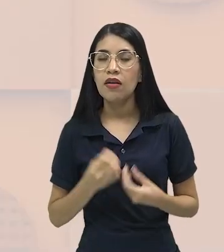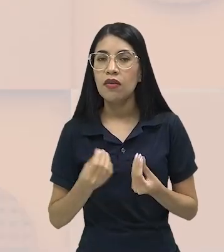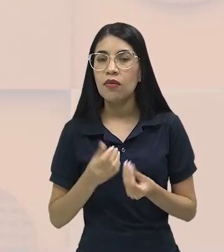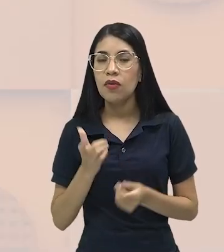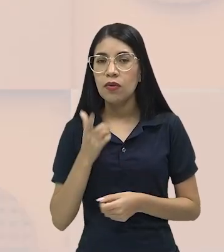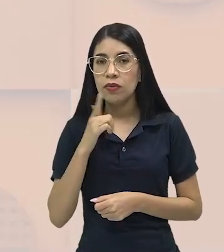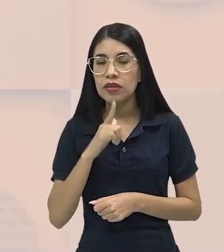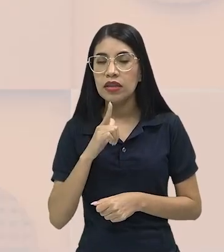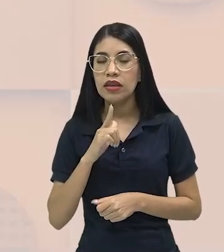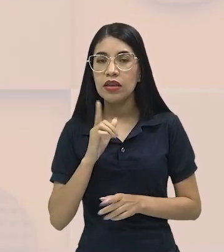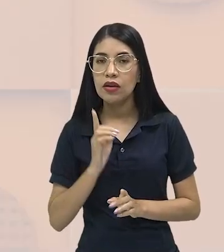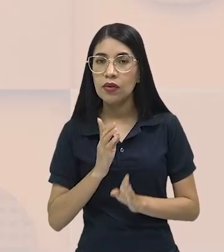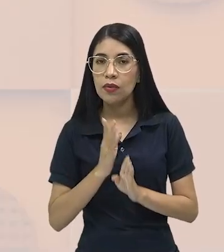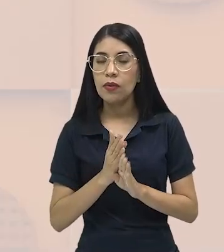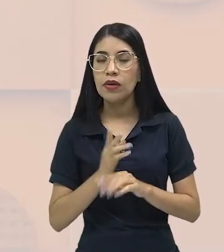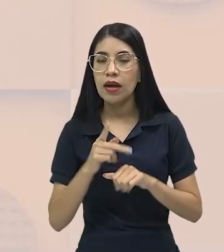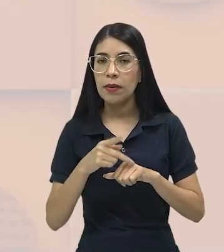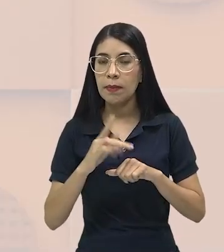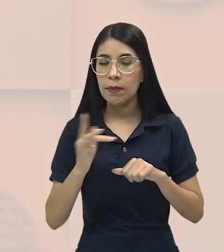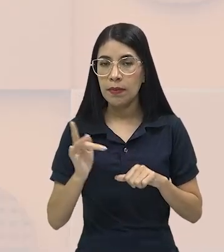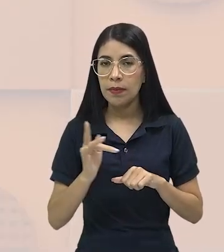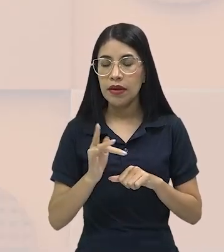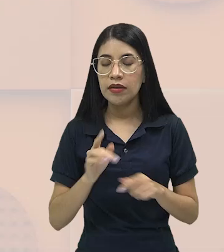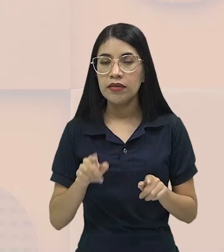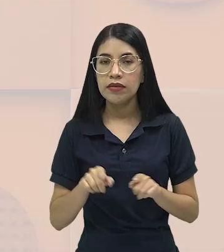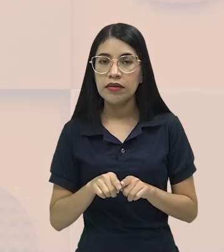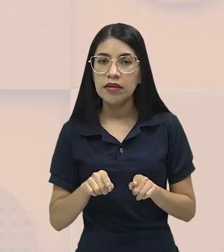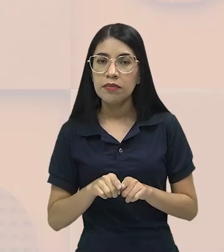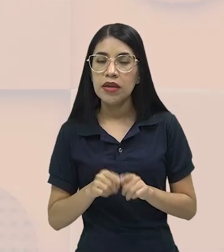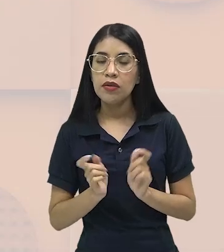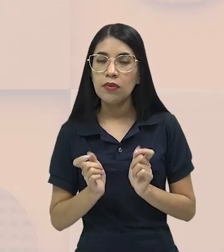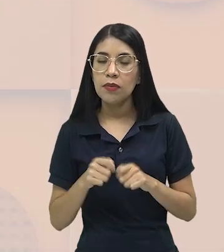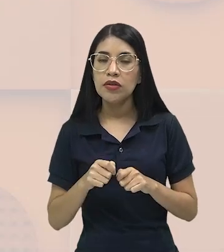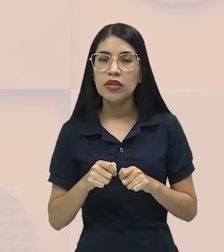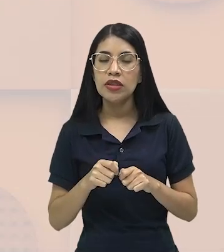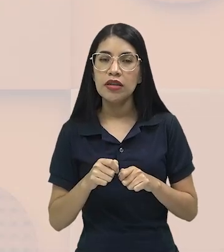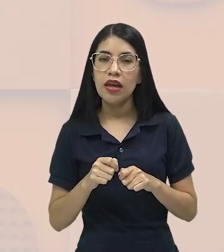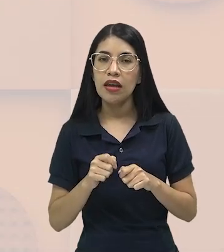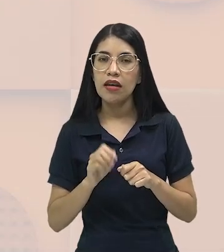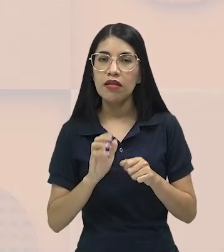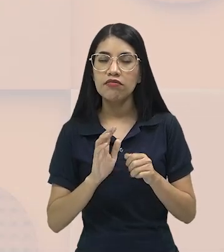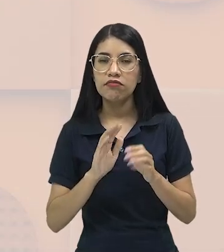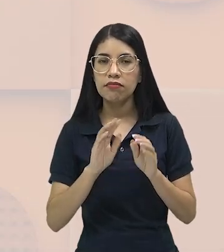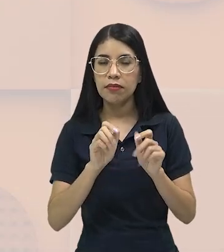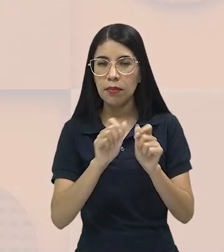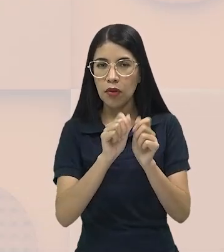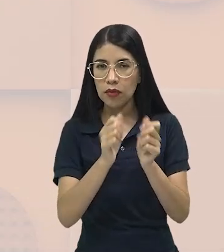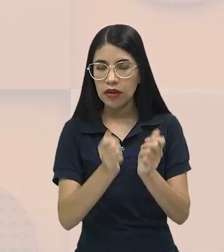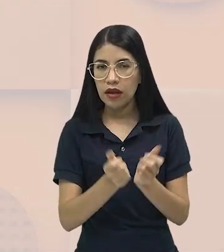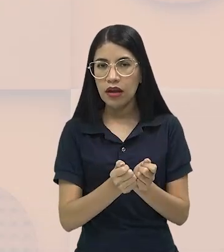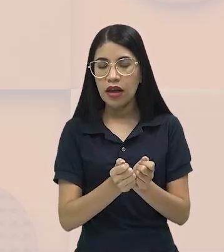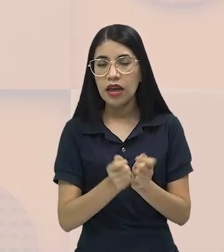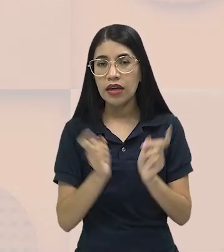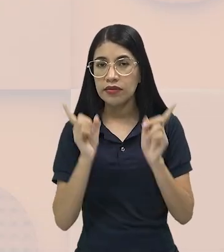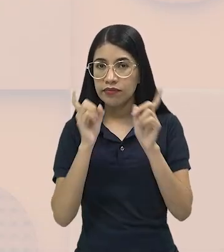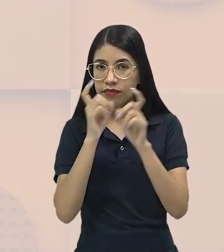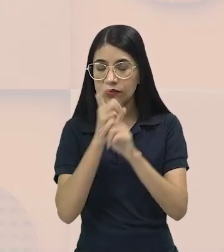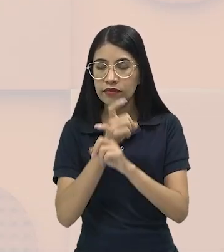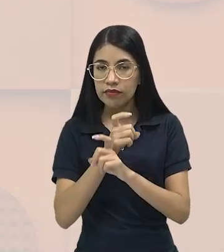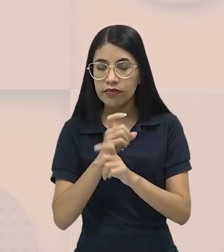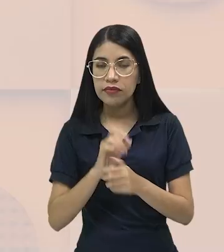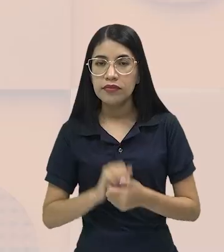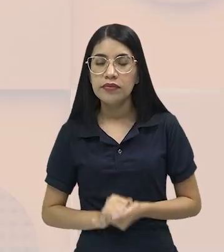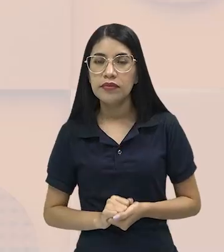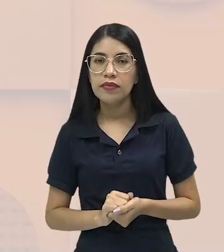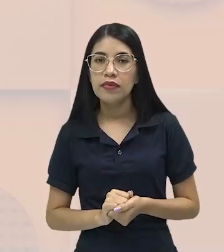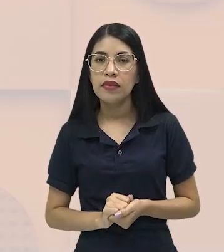ter acesso a essa pedra preciosa e você conseguir lapidá-lo é extremamente trabalhoso. Então,